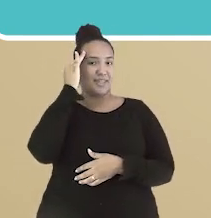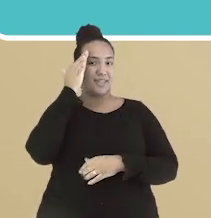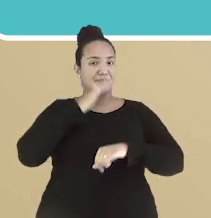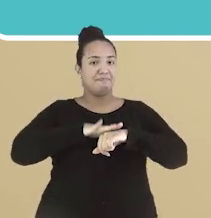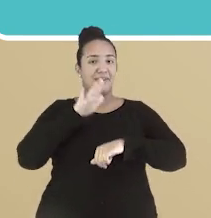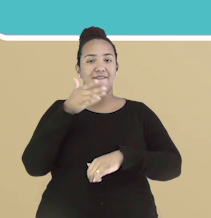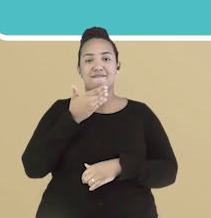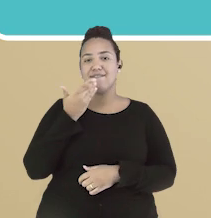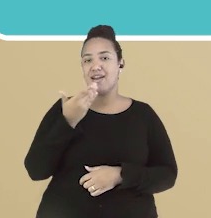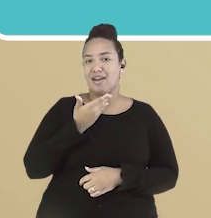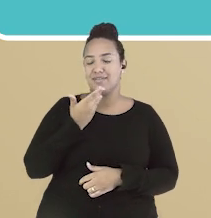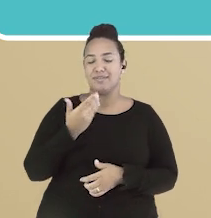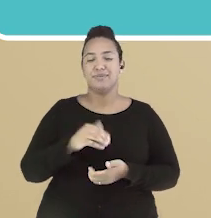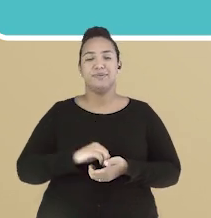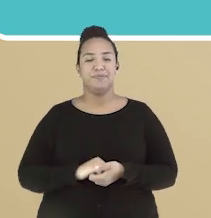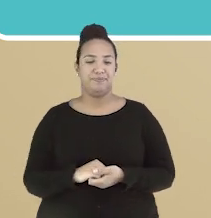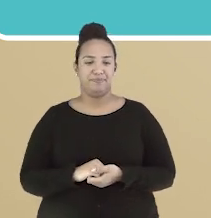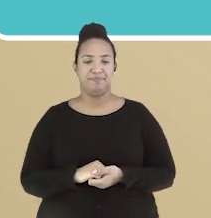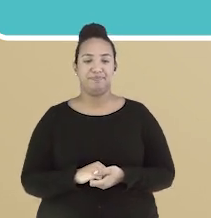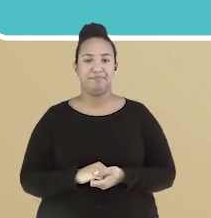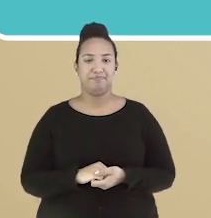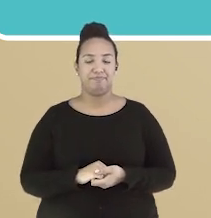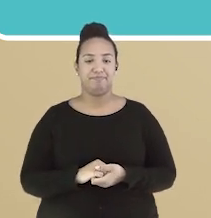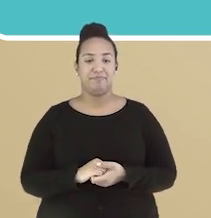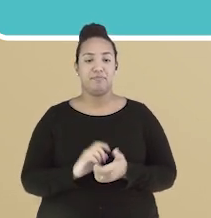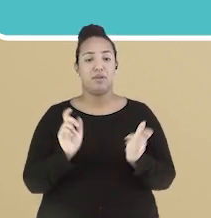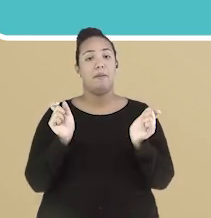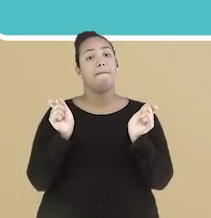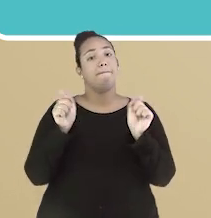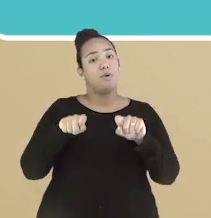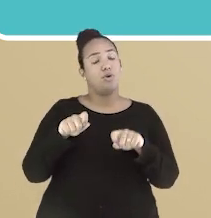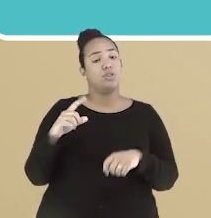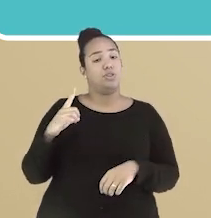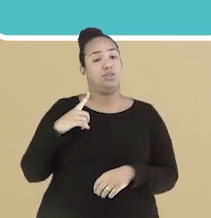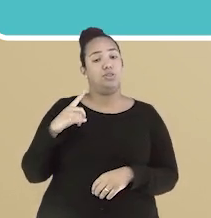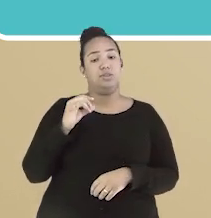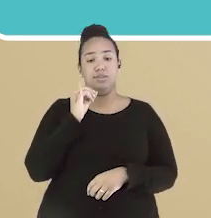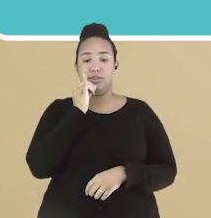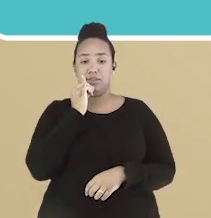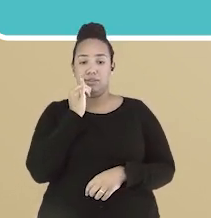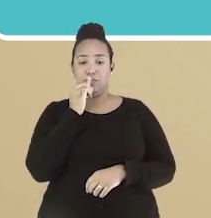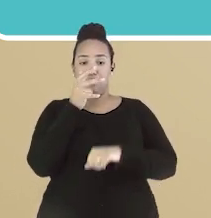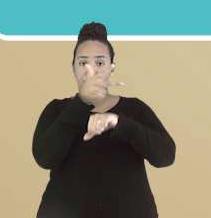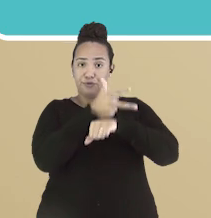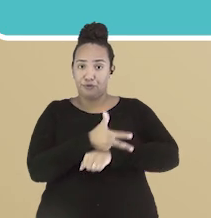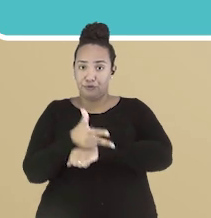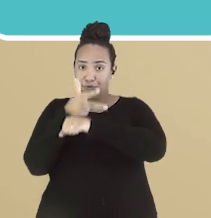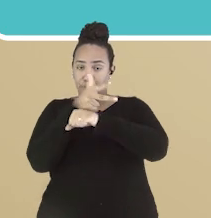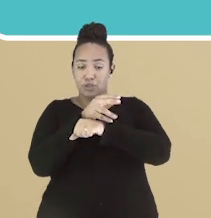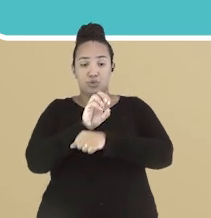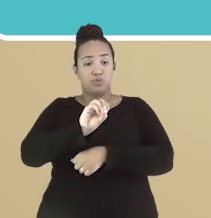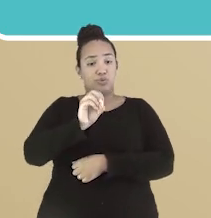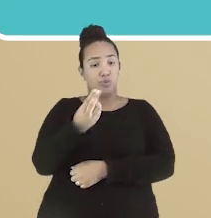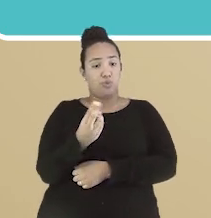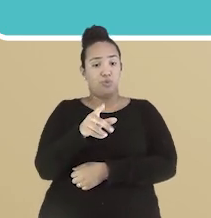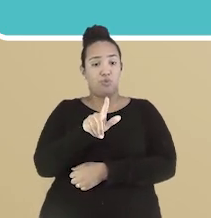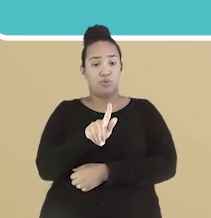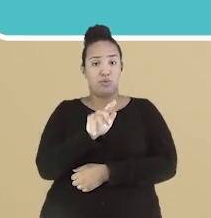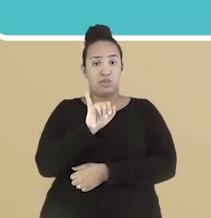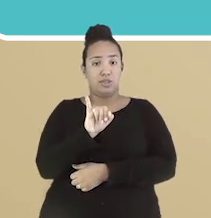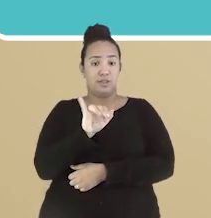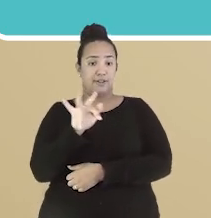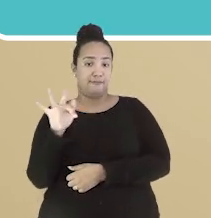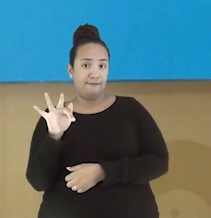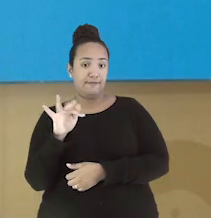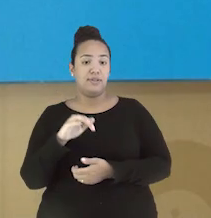facilita o entendimento de quem está vendo o infográfico. Ele pode conter, por exemplo, um vídeo ou um